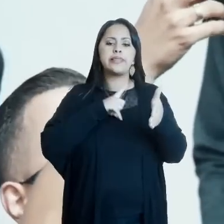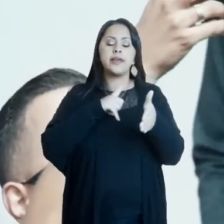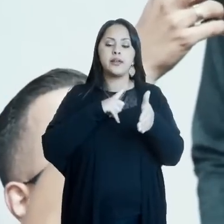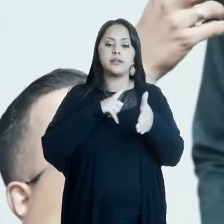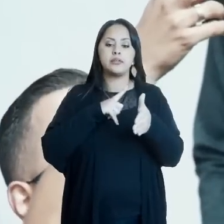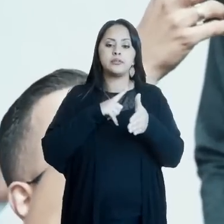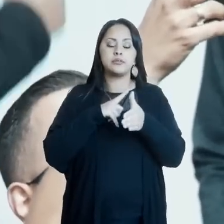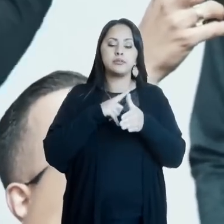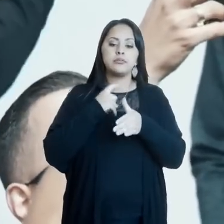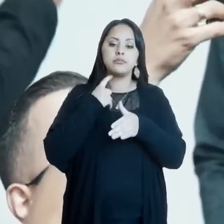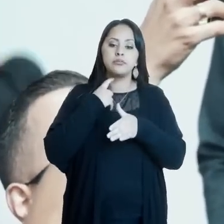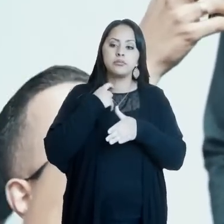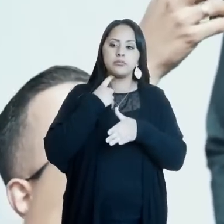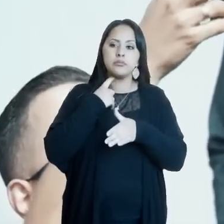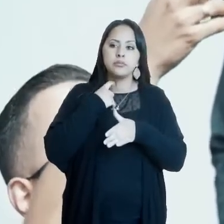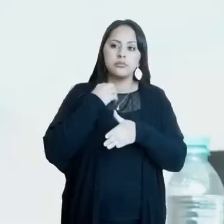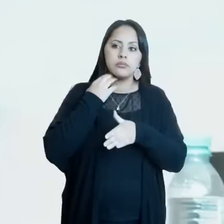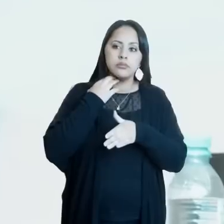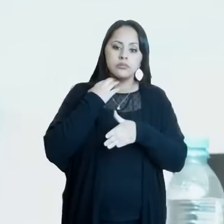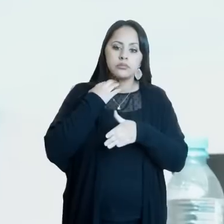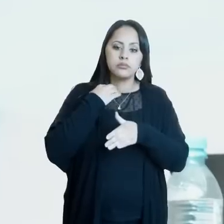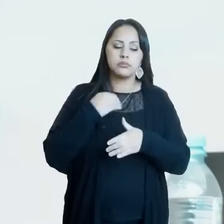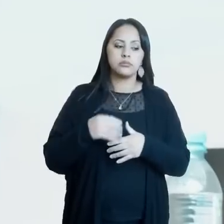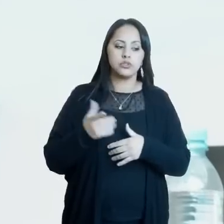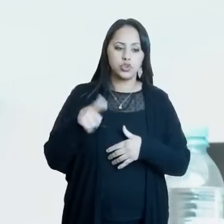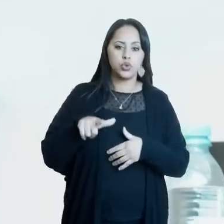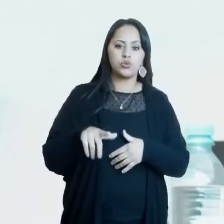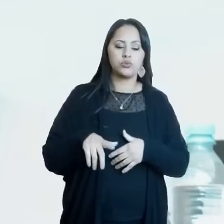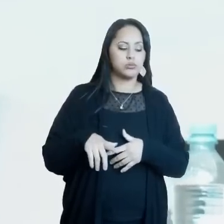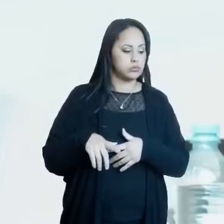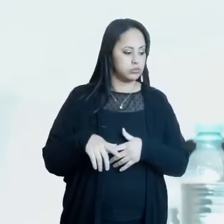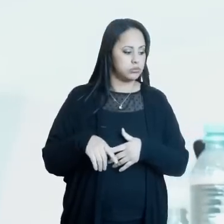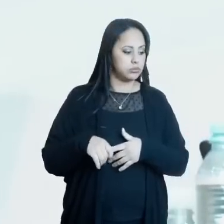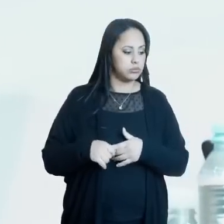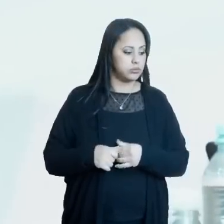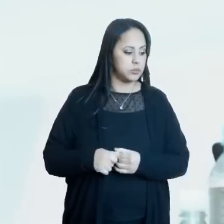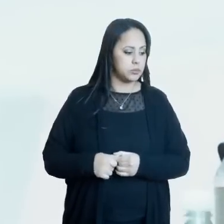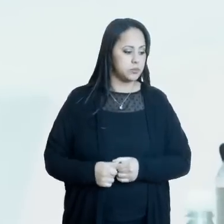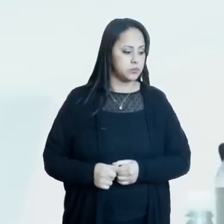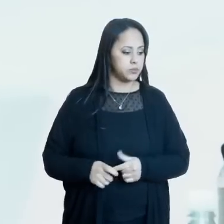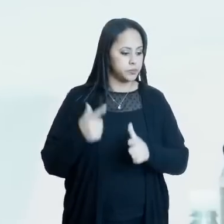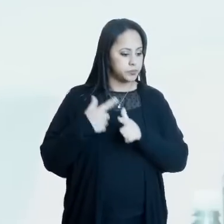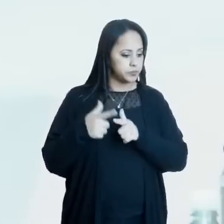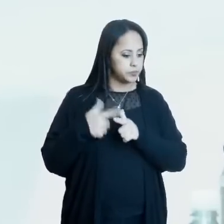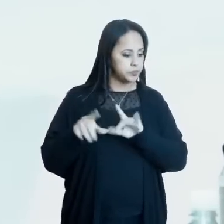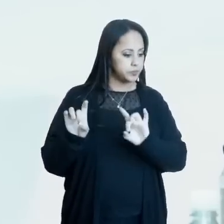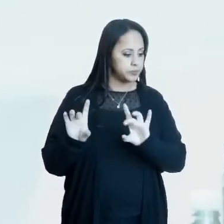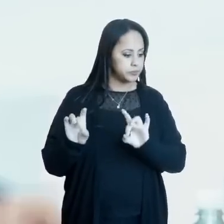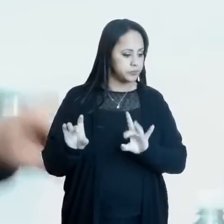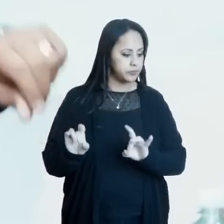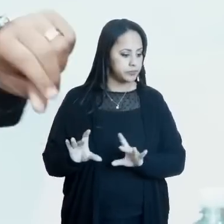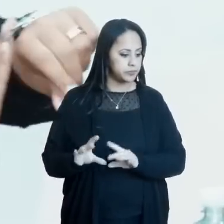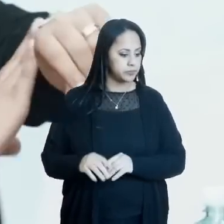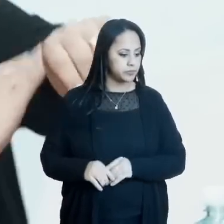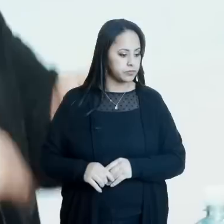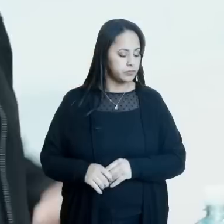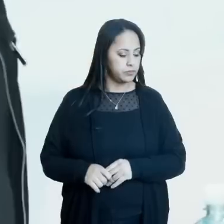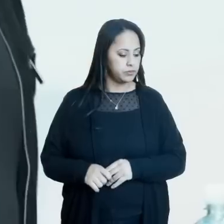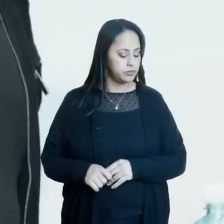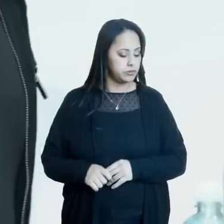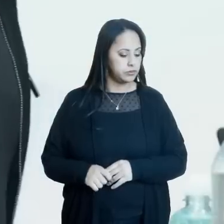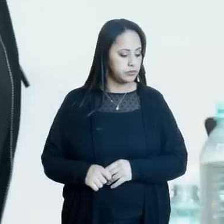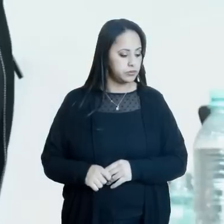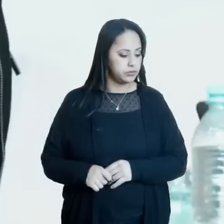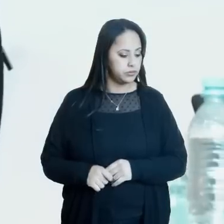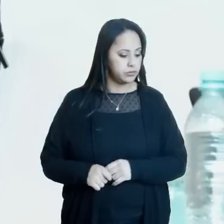Colocou na tela? Ele falou que colocou na tela. No YouTube, tá? A gente só tá colocando no Instagram. Ah, ele tá colocando no Instagram. 10 mil pessoas? Quê? Sim, sim, sim. Pode chamar. Vamos